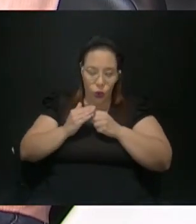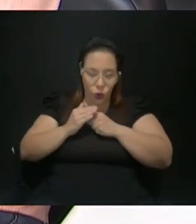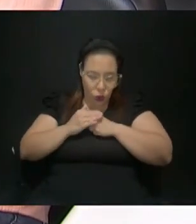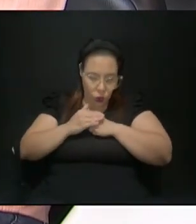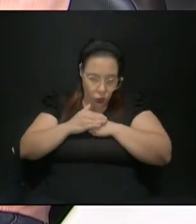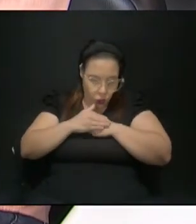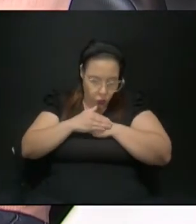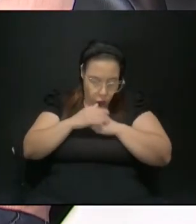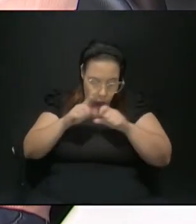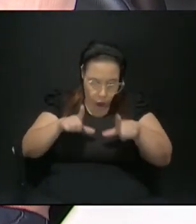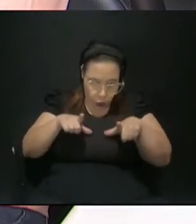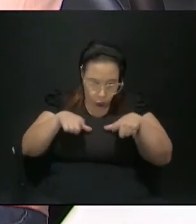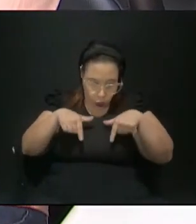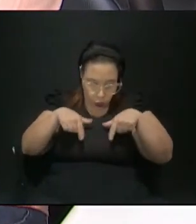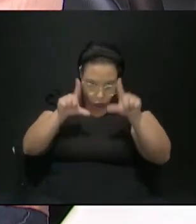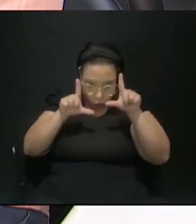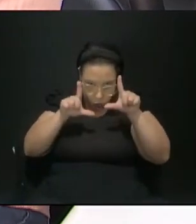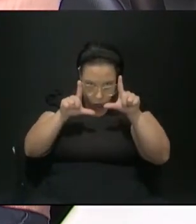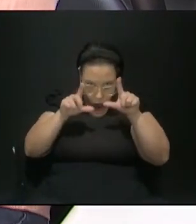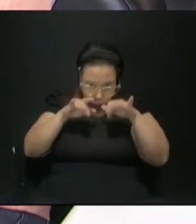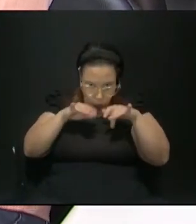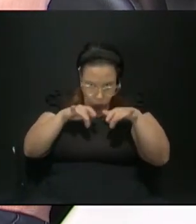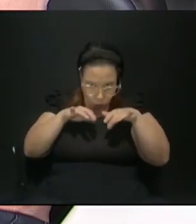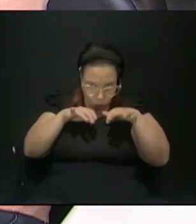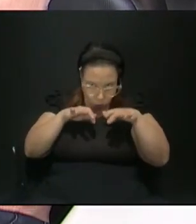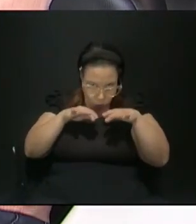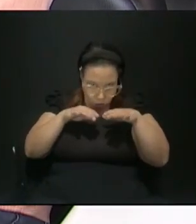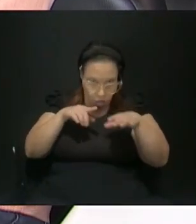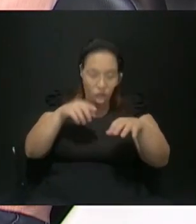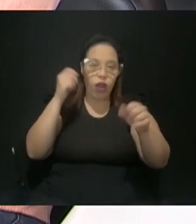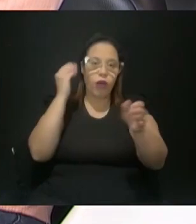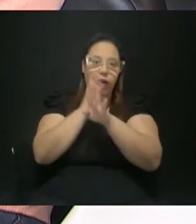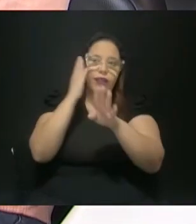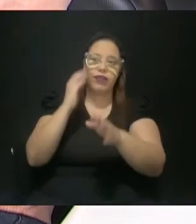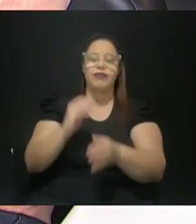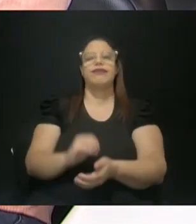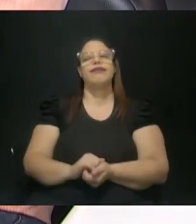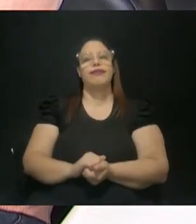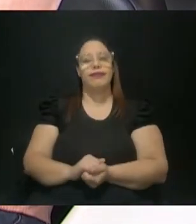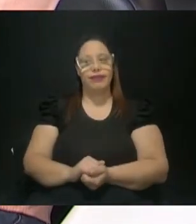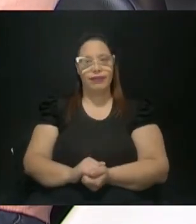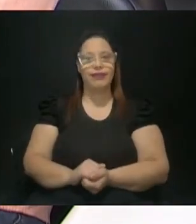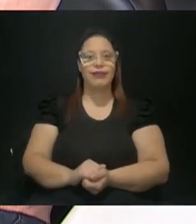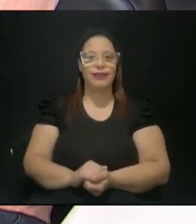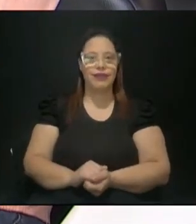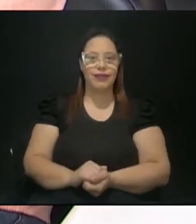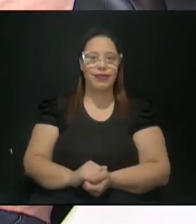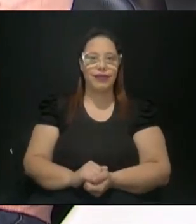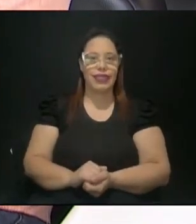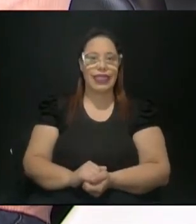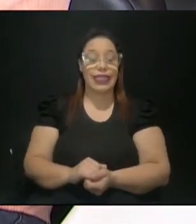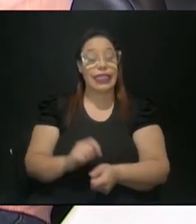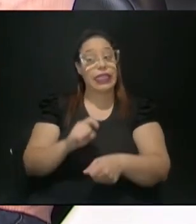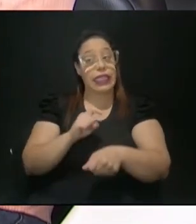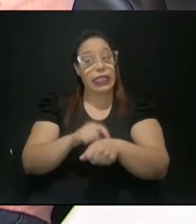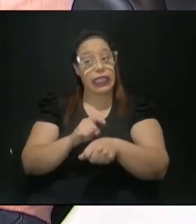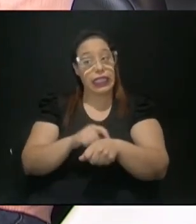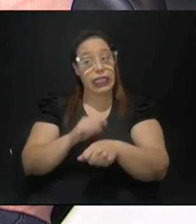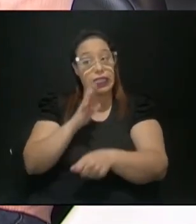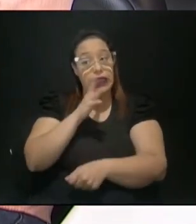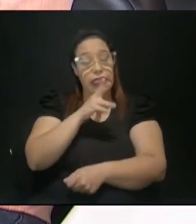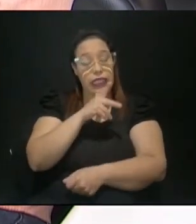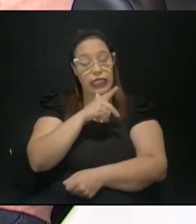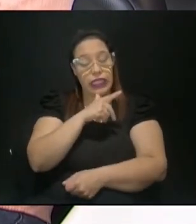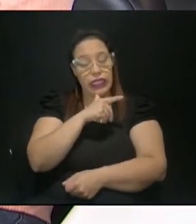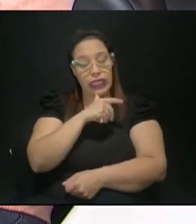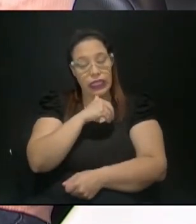computador. Exato. Vocês vão lá e descobrem. Dá para descobrir. Muito fácil, demora? Depende do conhecimento. De quem fez